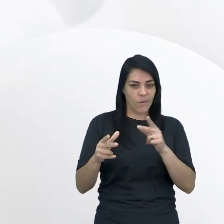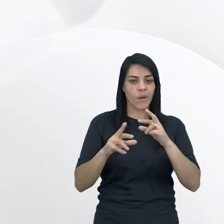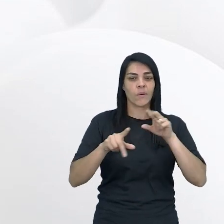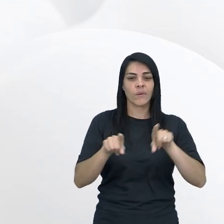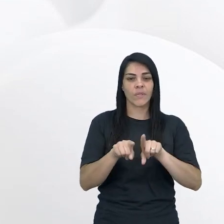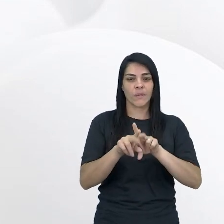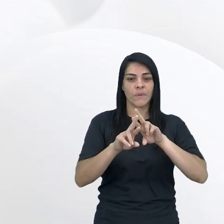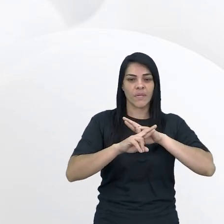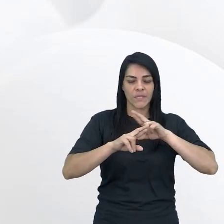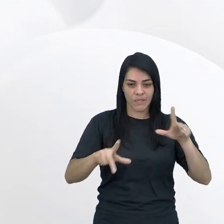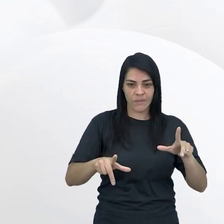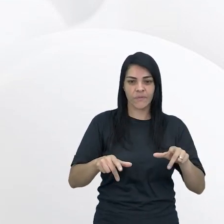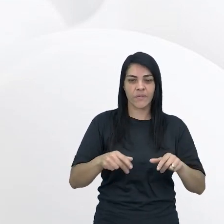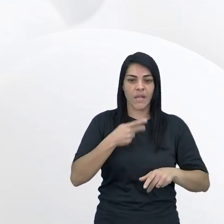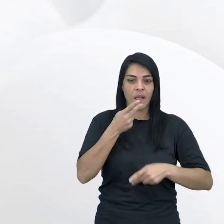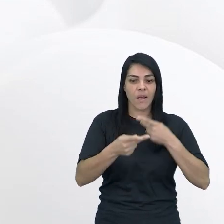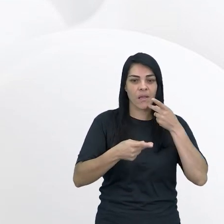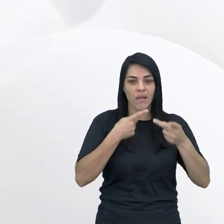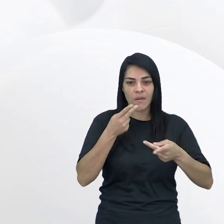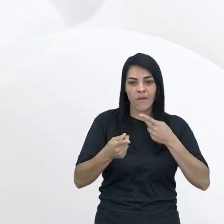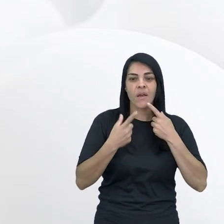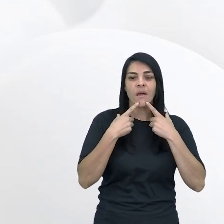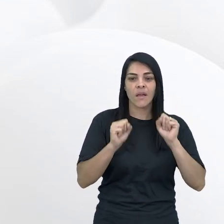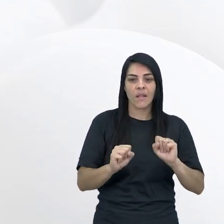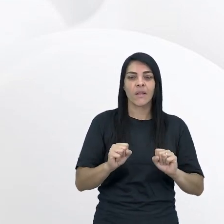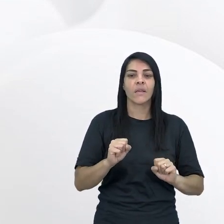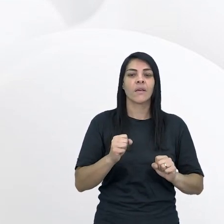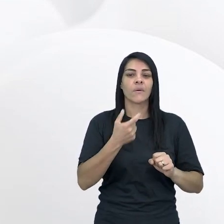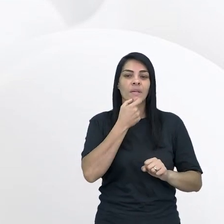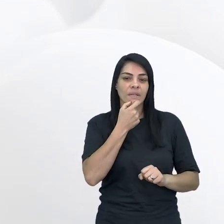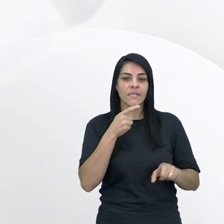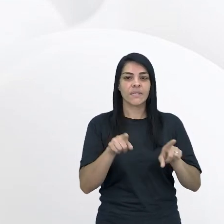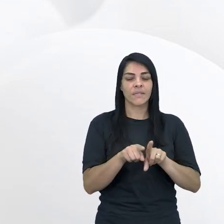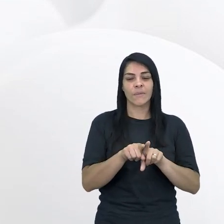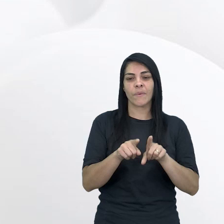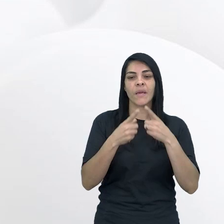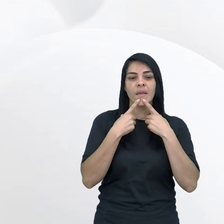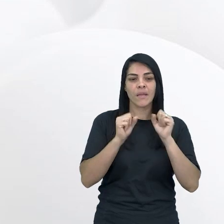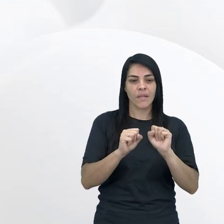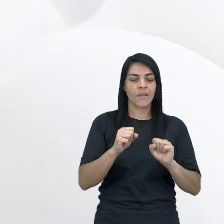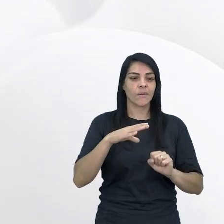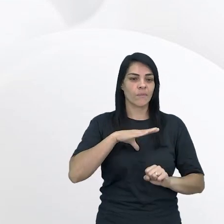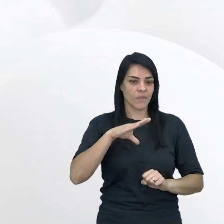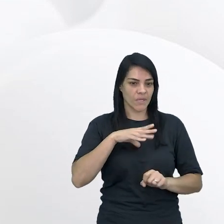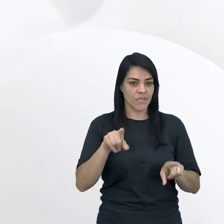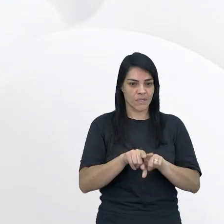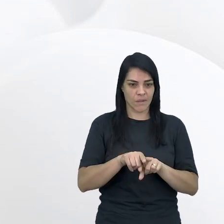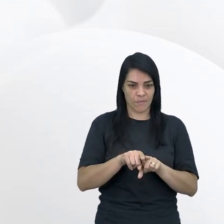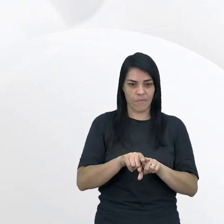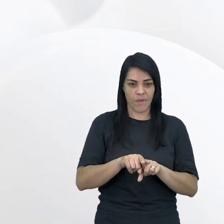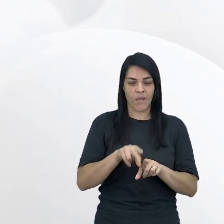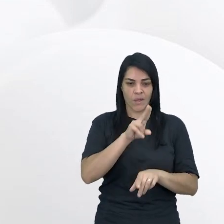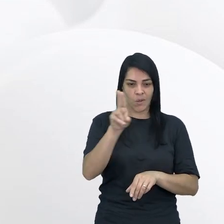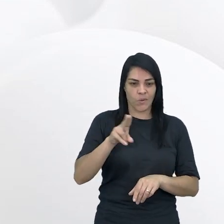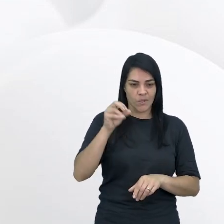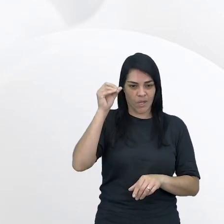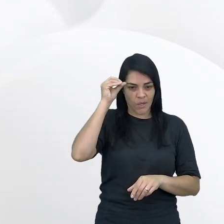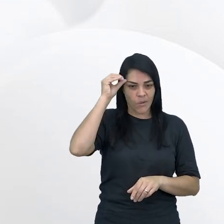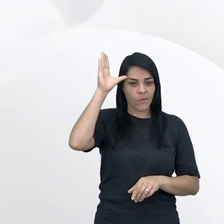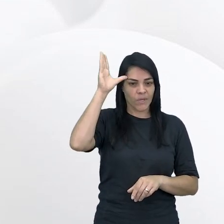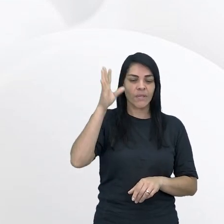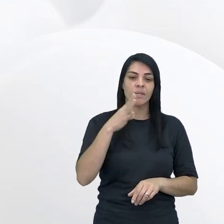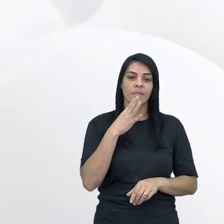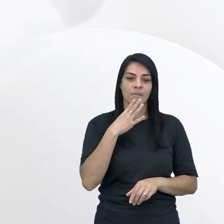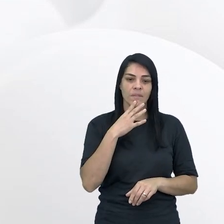as pronúncias, né? Língua inglesa e língua portuguesa. Utilizar os conhecimentos da língua inglesa para se expressar